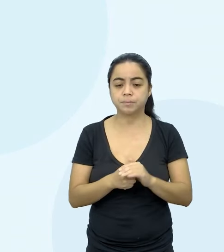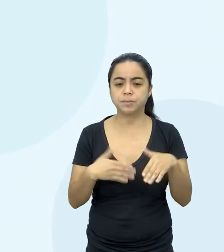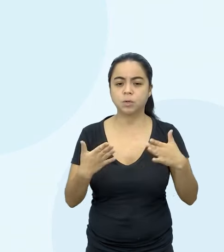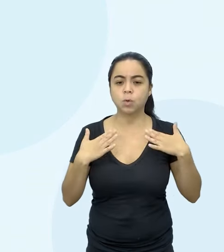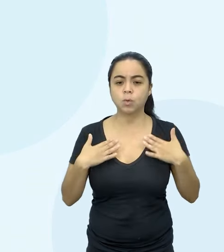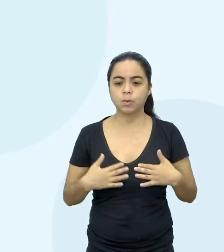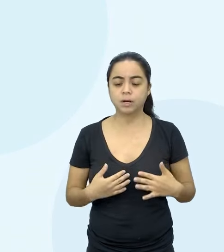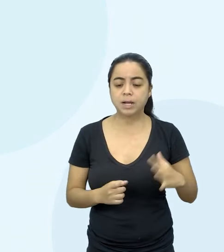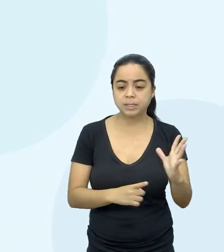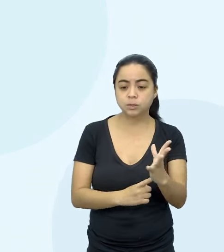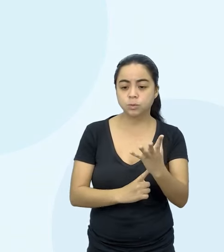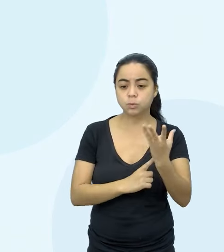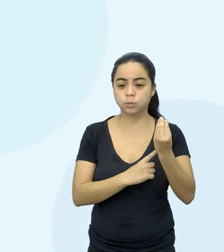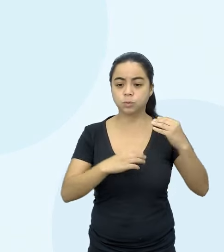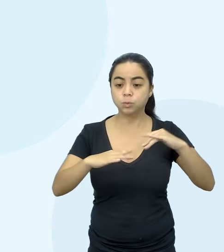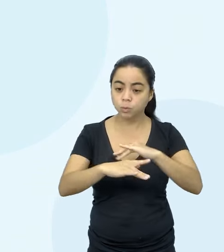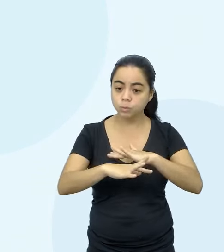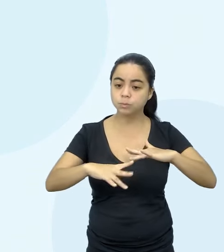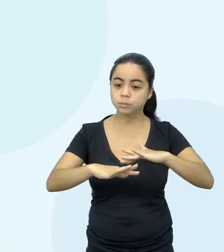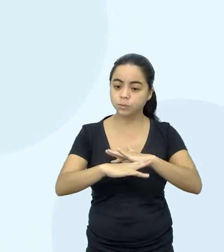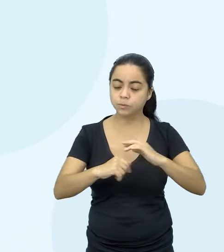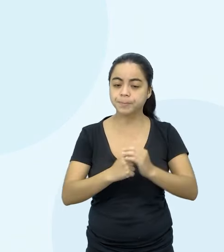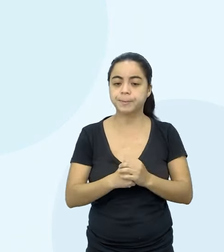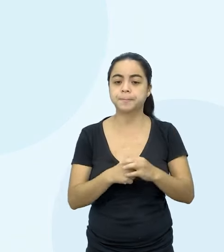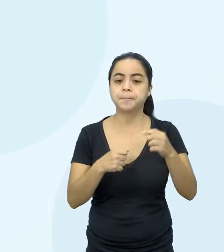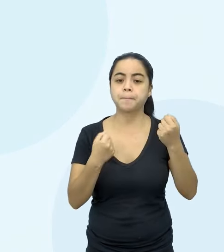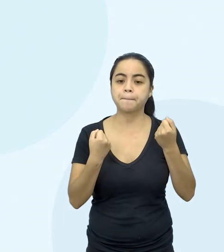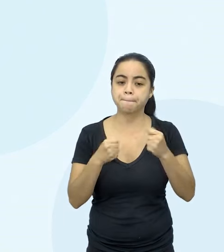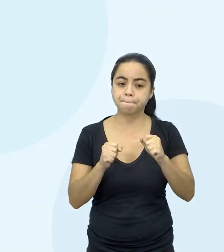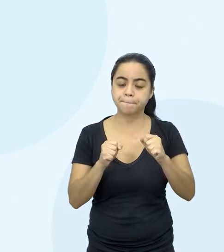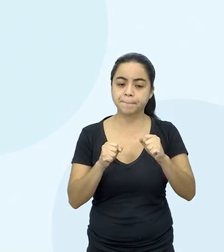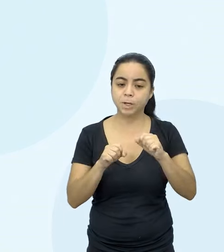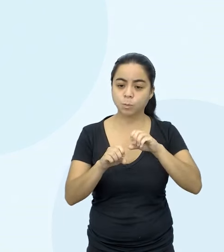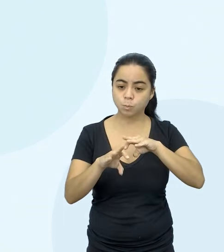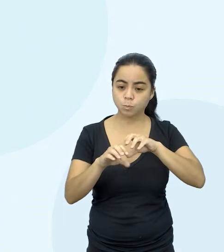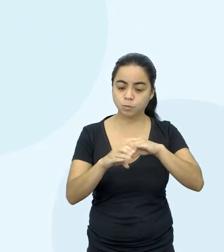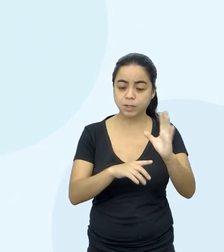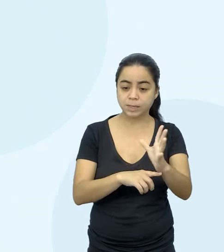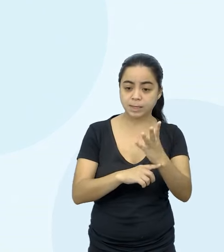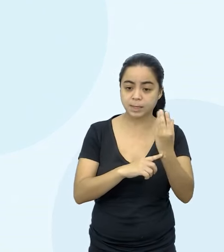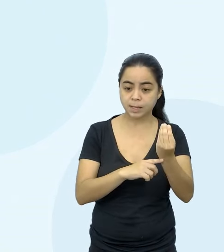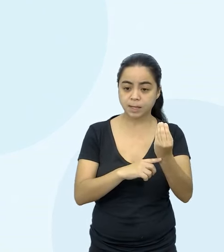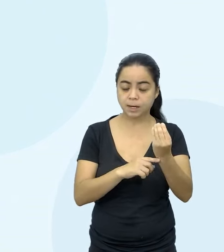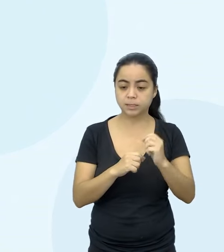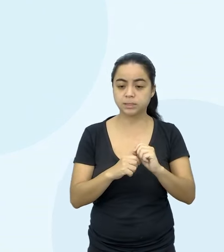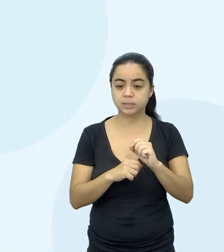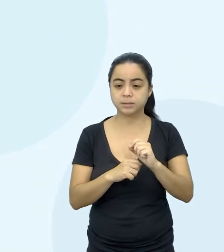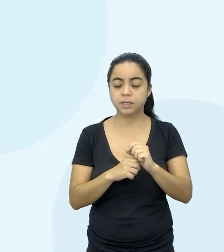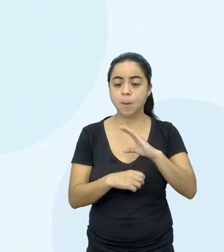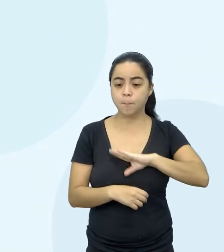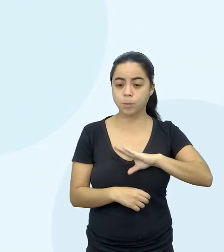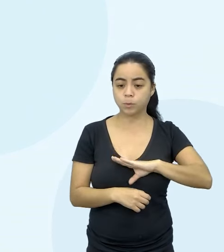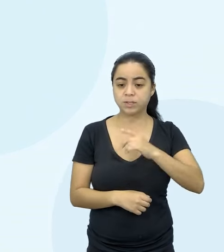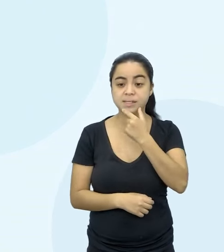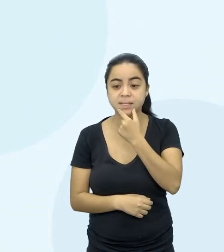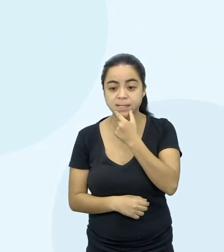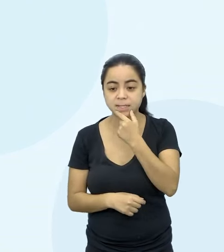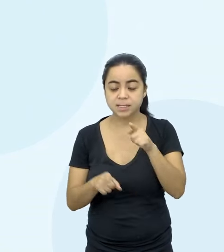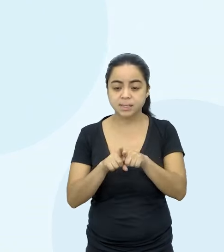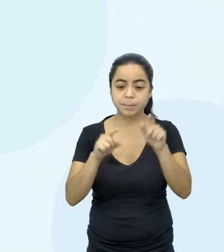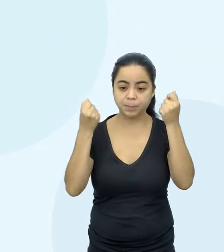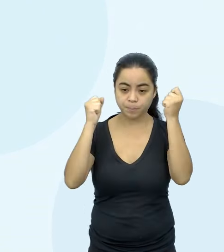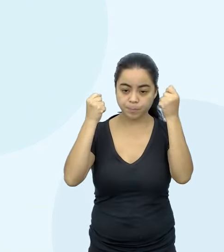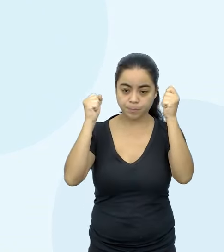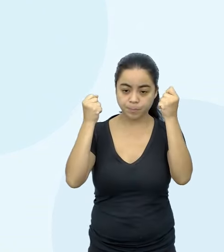expressão artística, corpo em movimento, e pode ser ministrado por professor de artes, língua portuguesa, língua inglesa ou educação